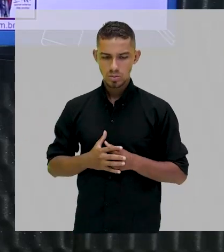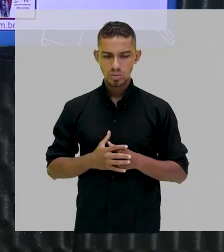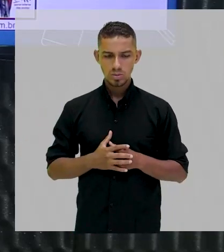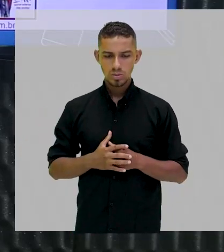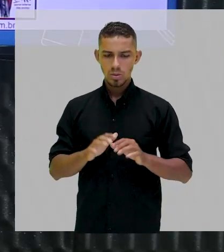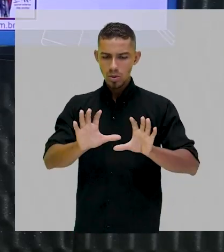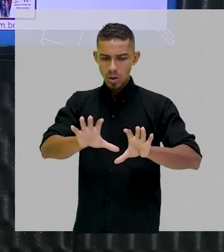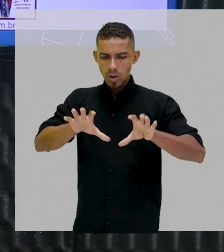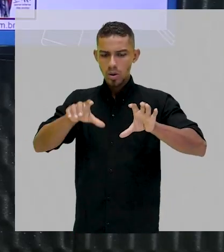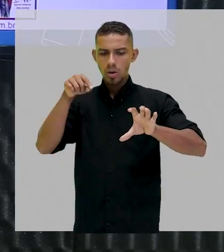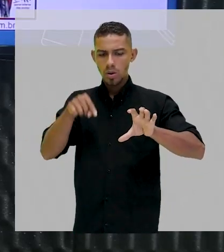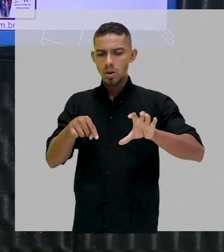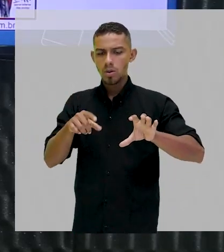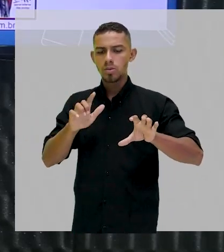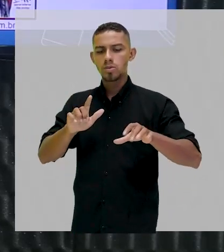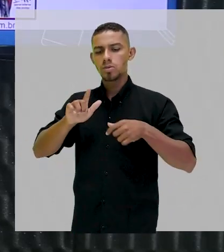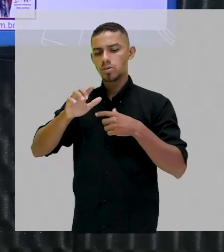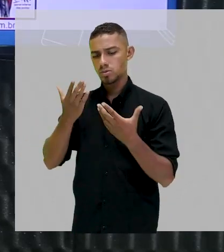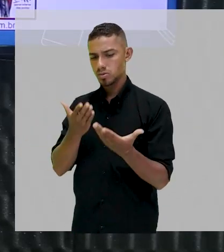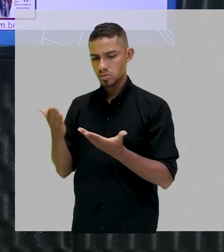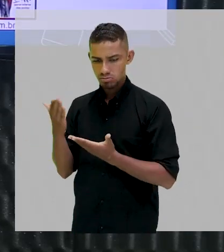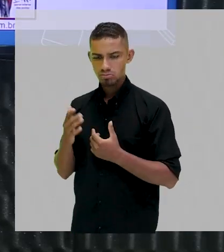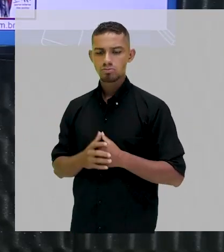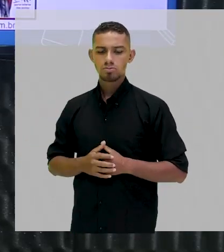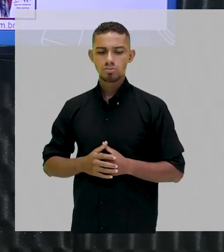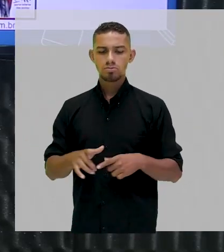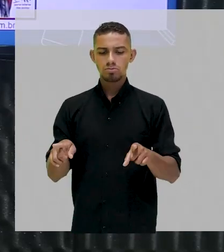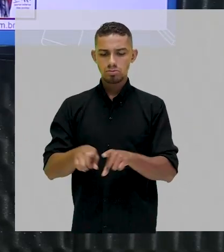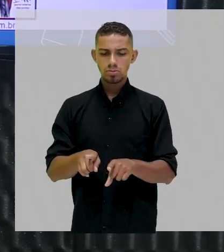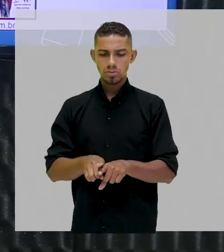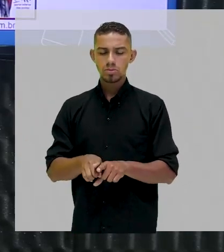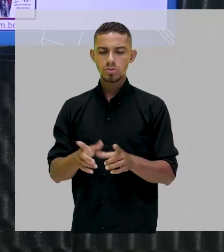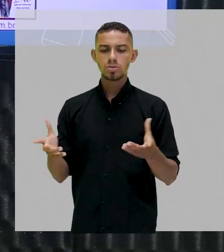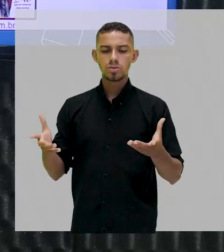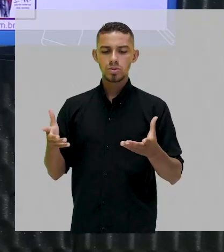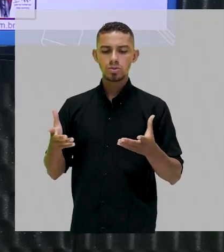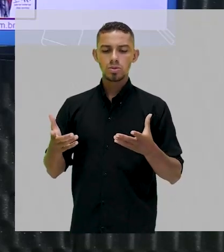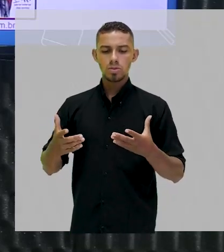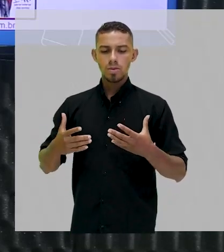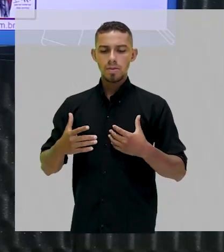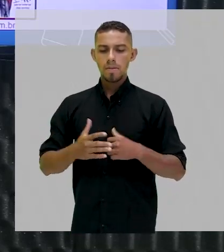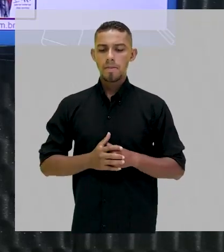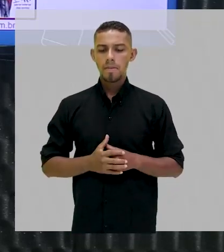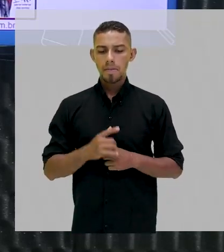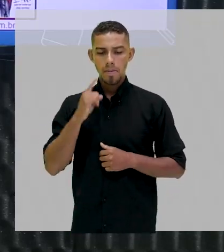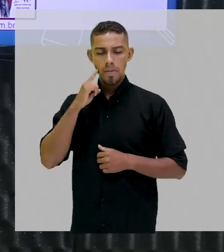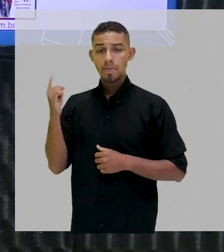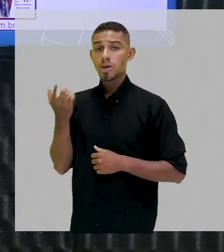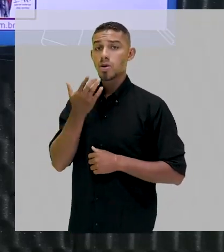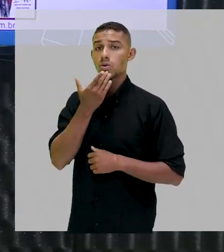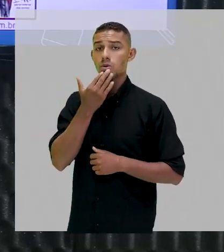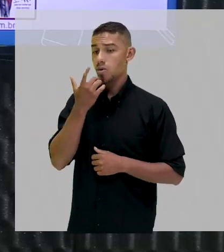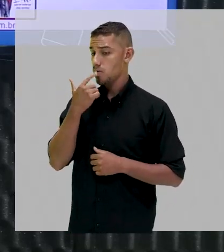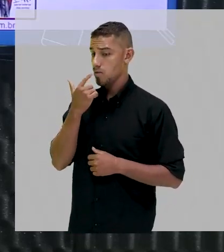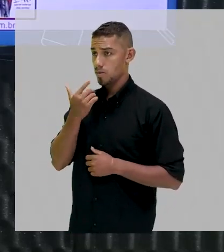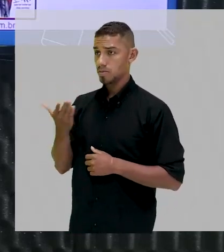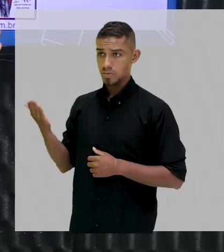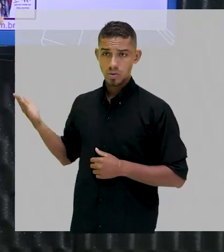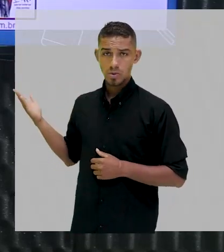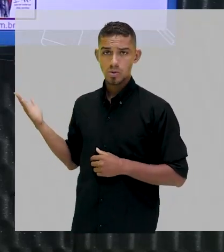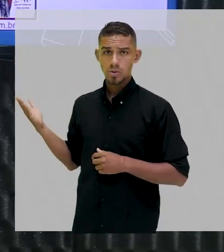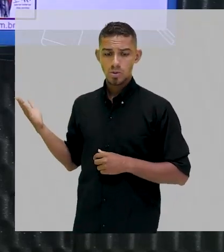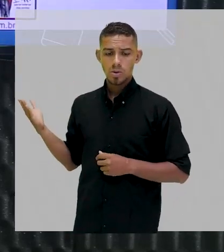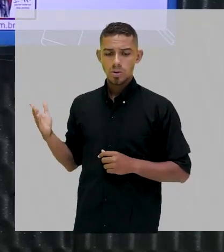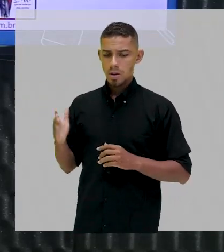máximo, oblíquos internos e externos e músculo da parte inferior das costas. Está aí em vermelho, ó, os músculos que